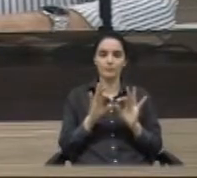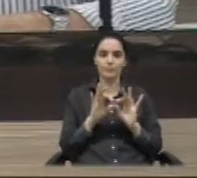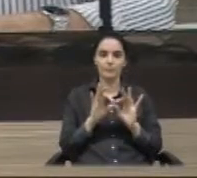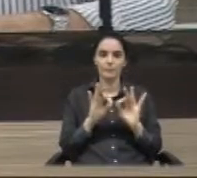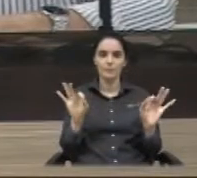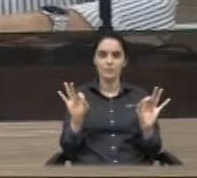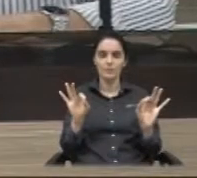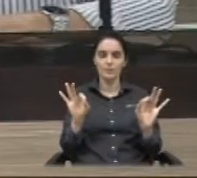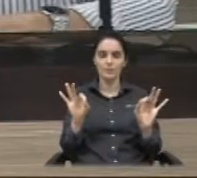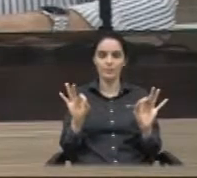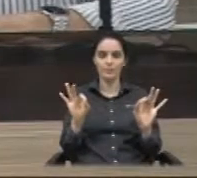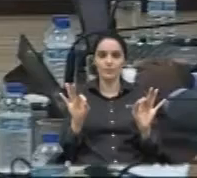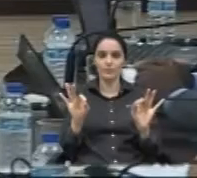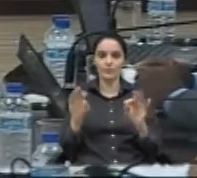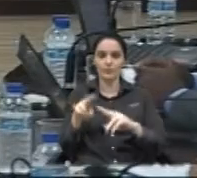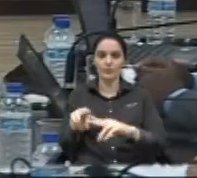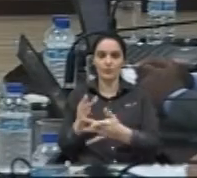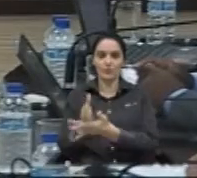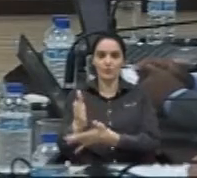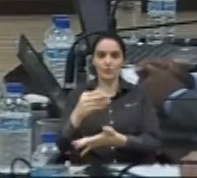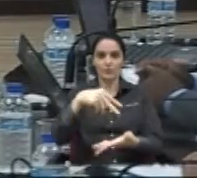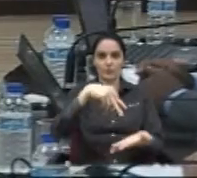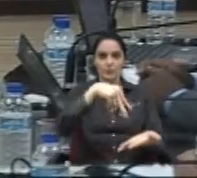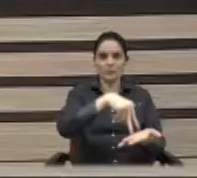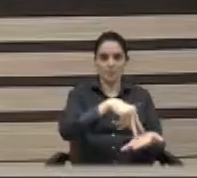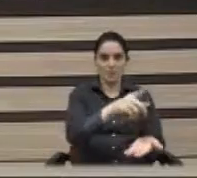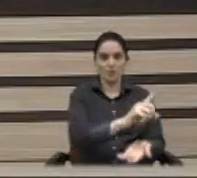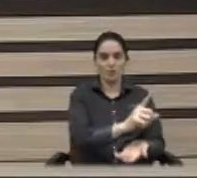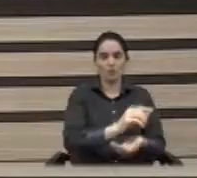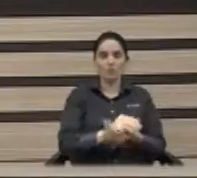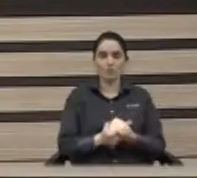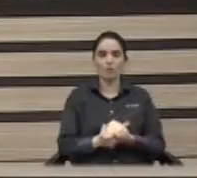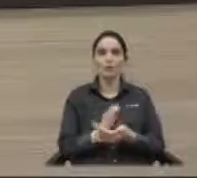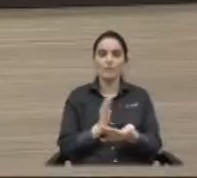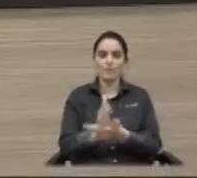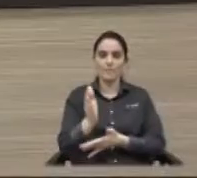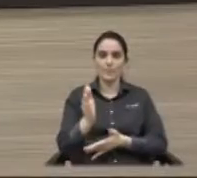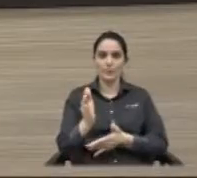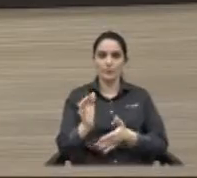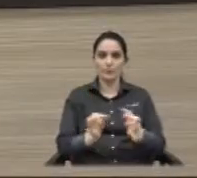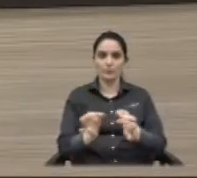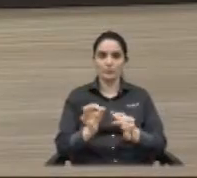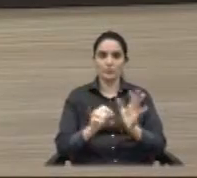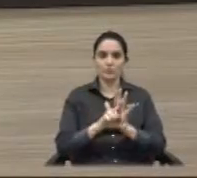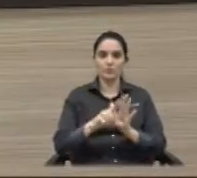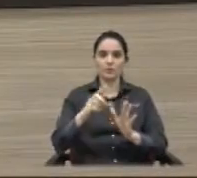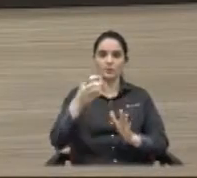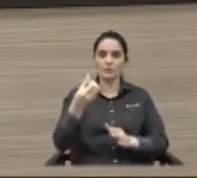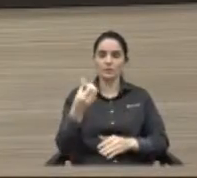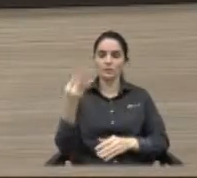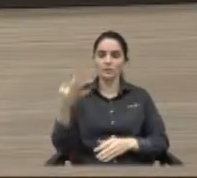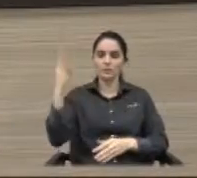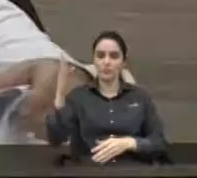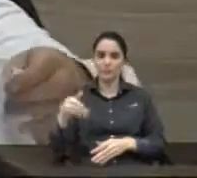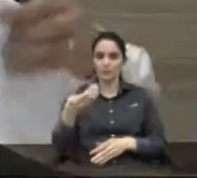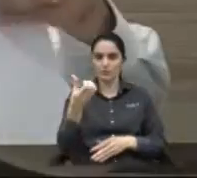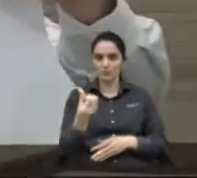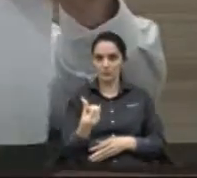é simbólica. Sentados aprovam, os de pé rejeitam. Está aprovado o projeto de lei número